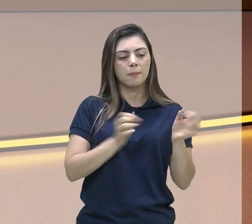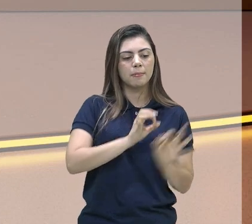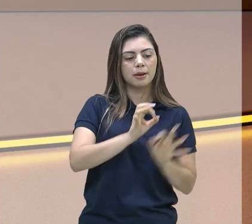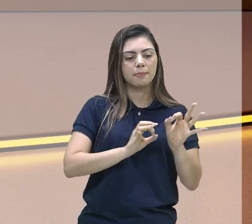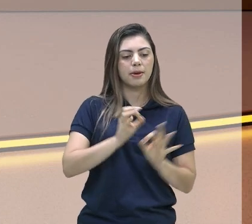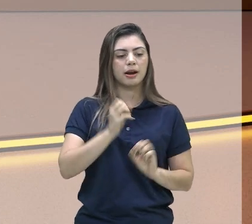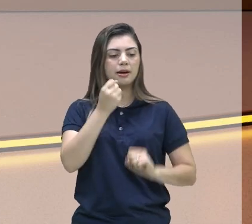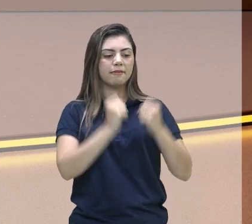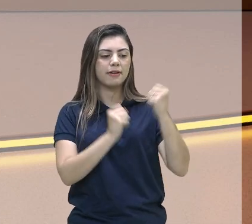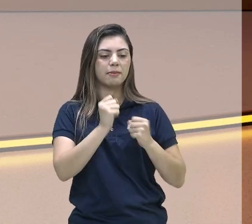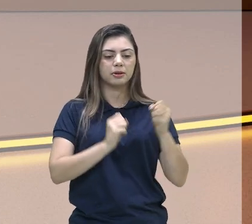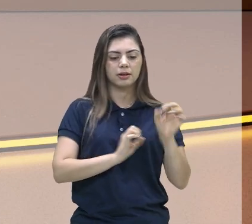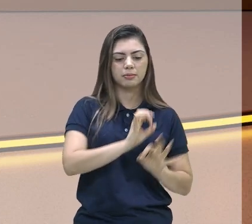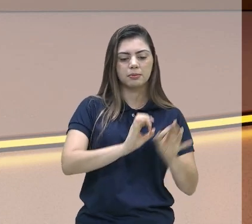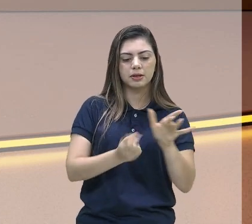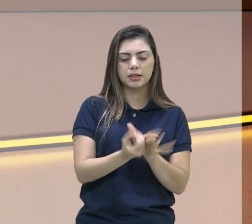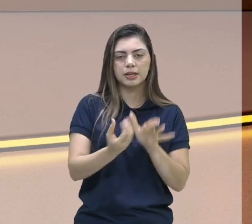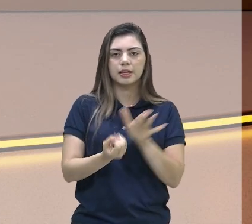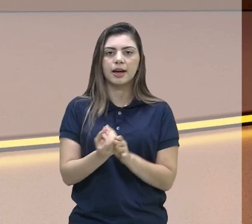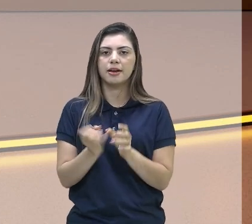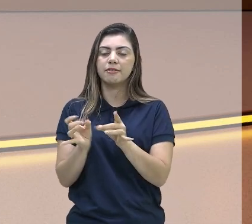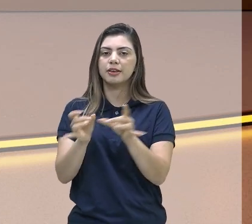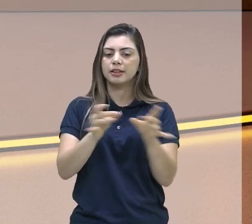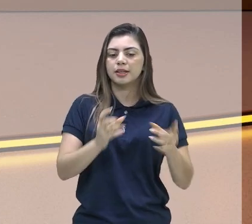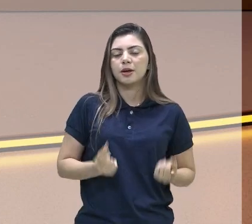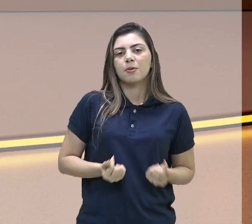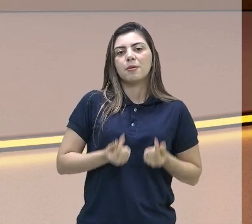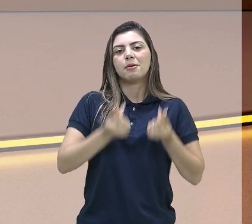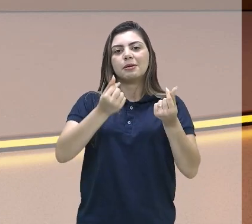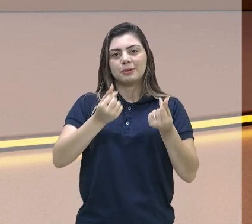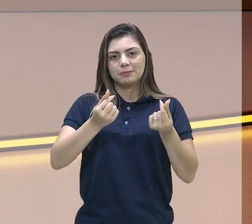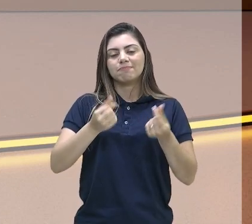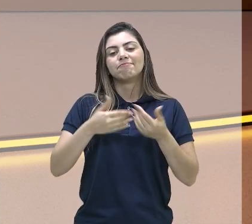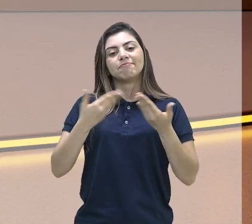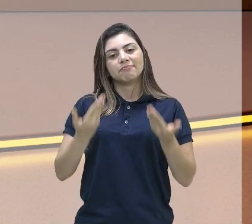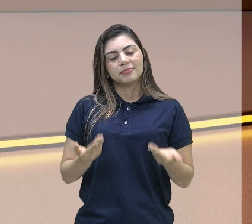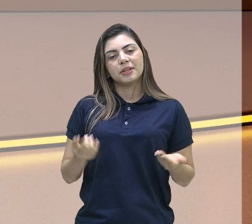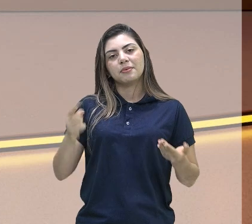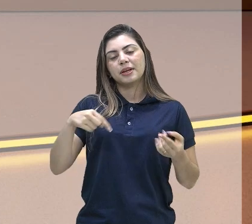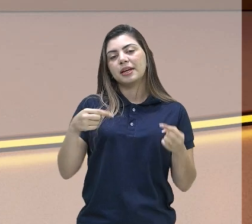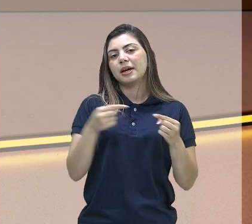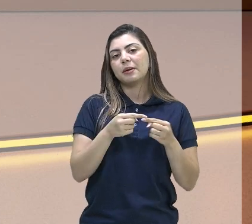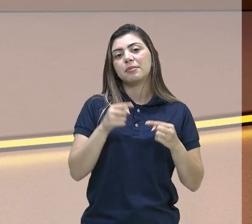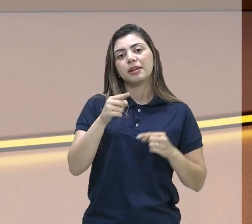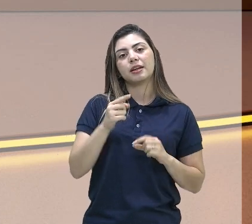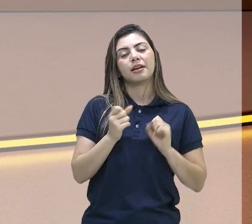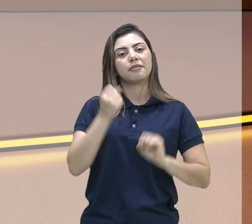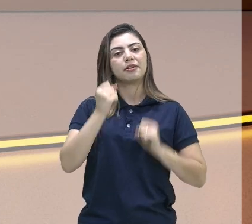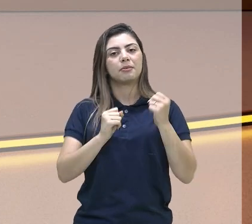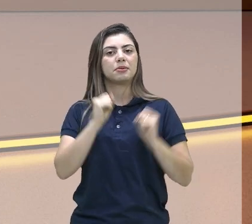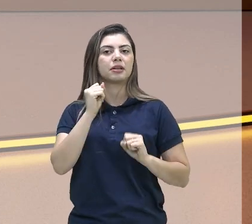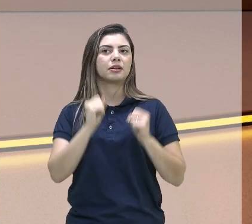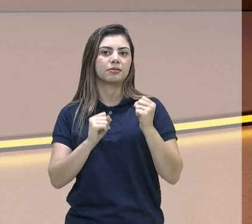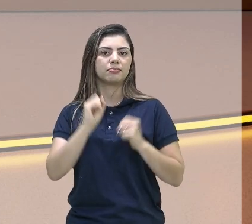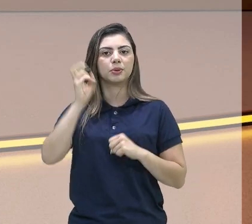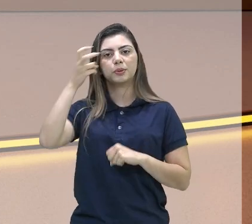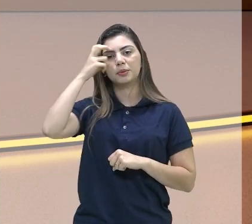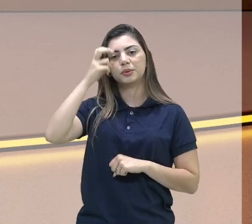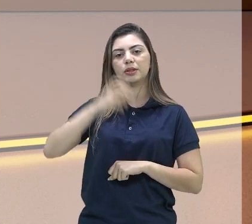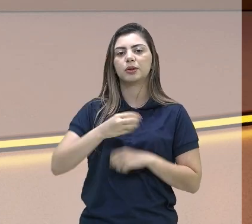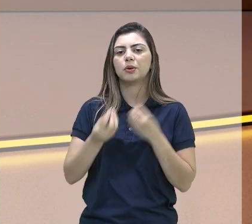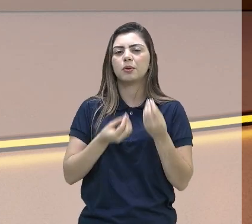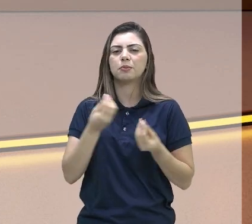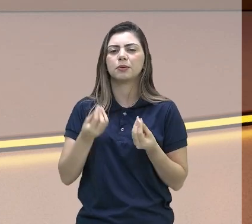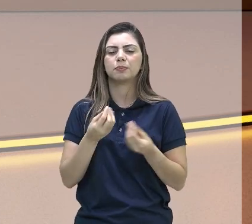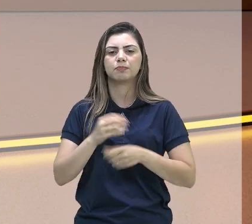vender produtos e lucrar com isso. É isso que a indústria cultural faz. Pega tudo, ela